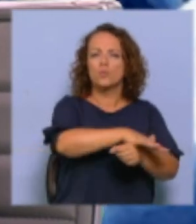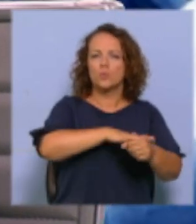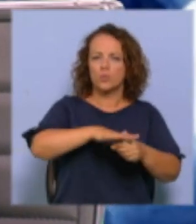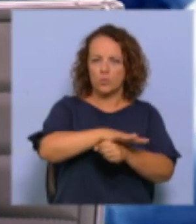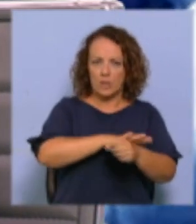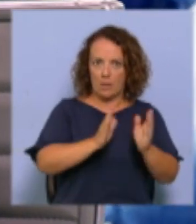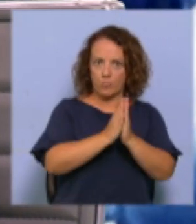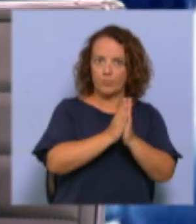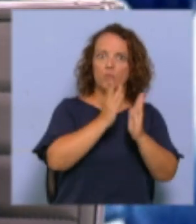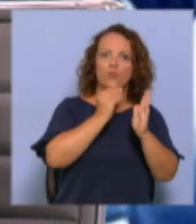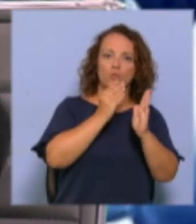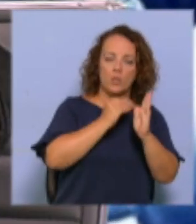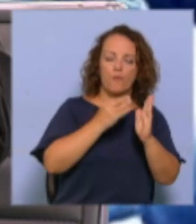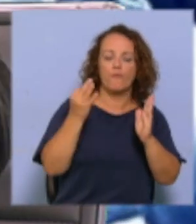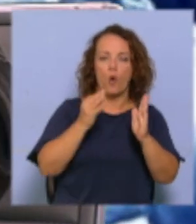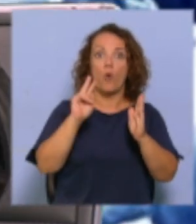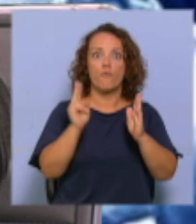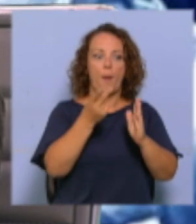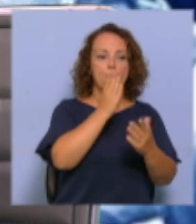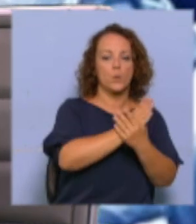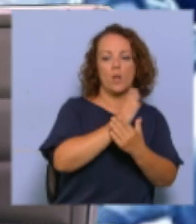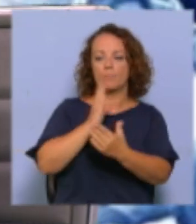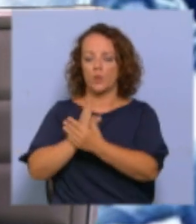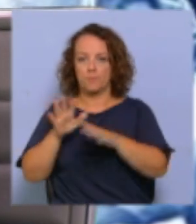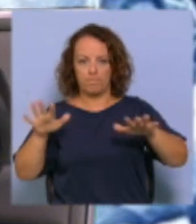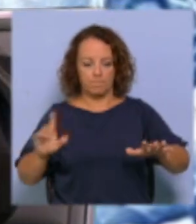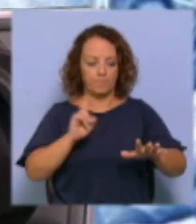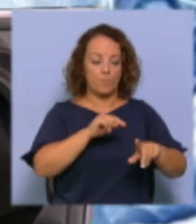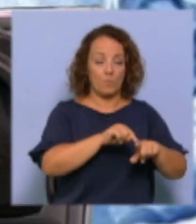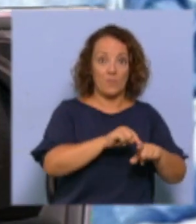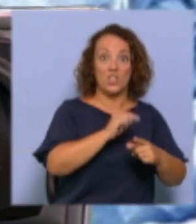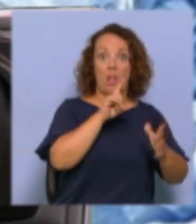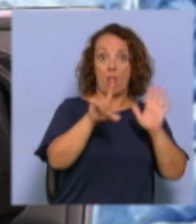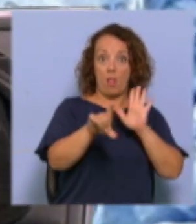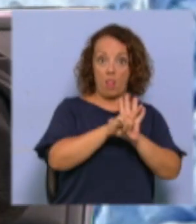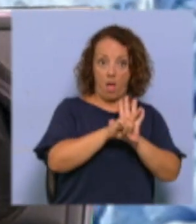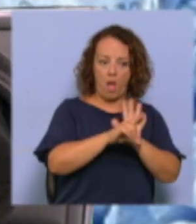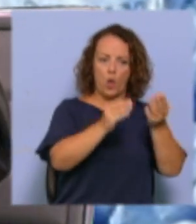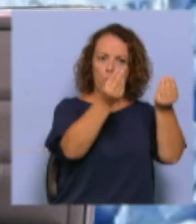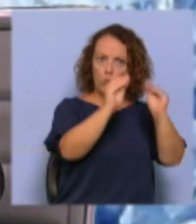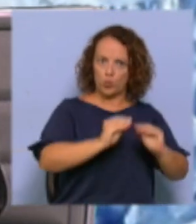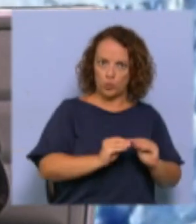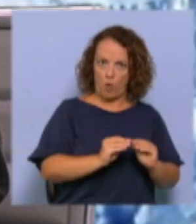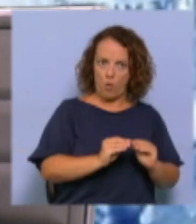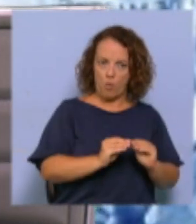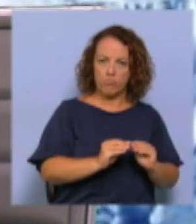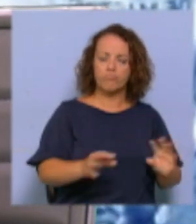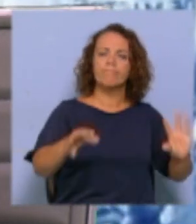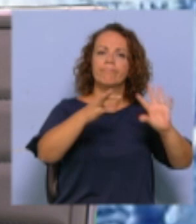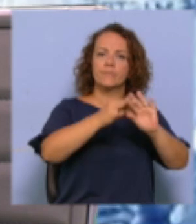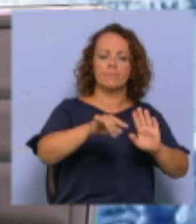dois processos. Partindo de uma lei construída um bocadinho à medida das necessidades,